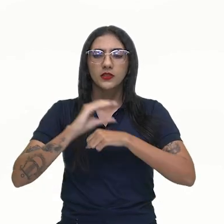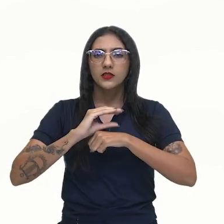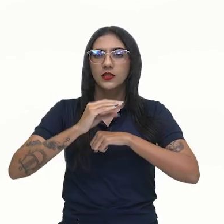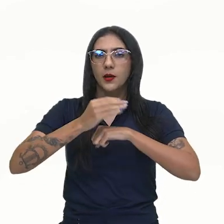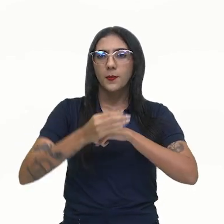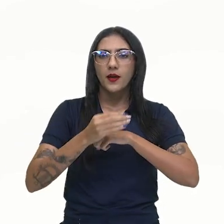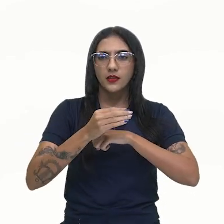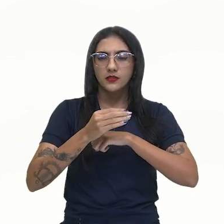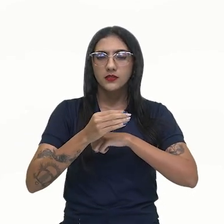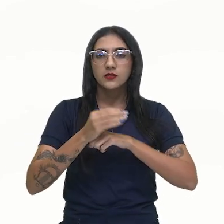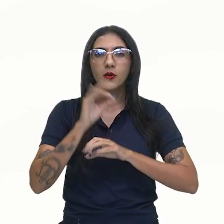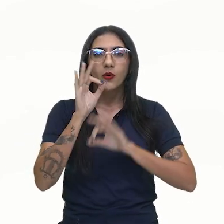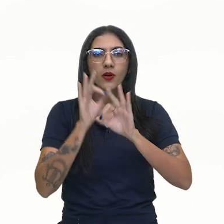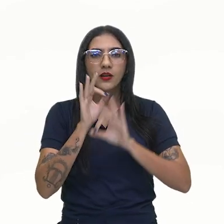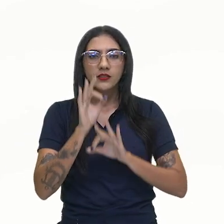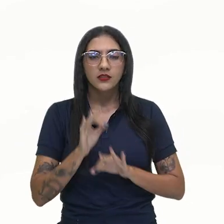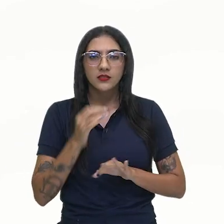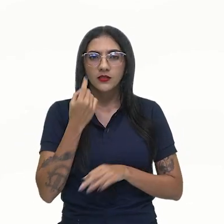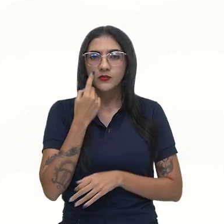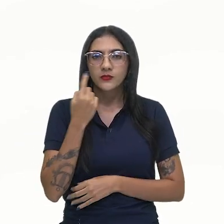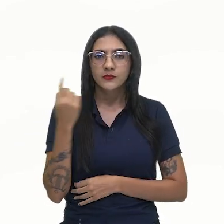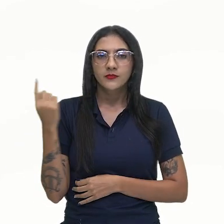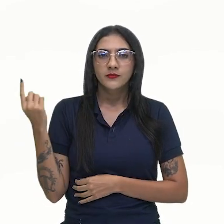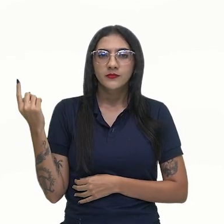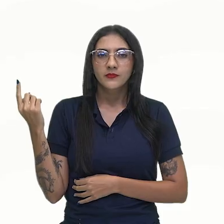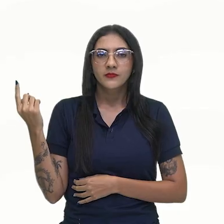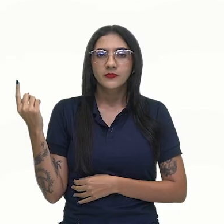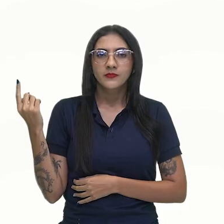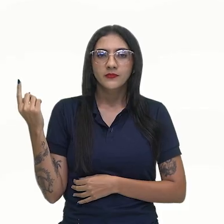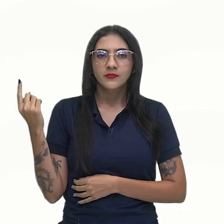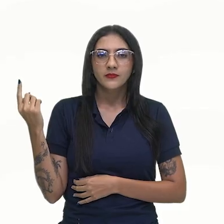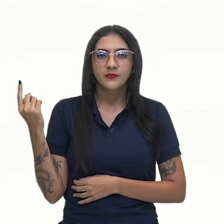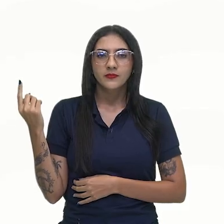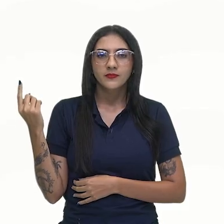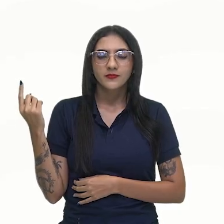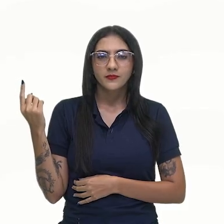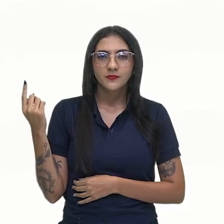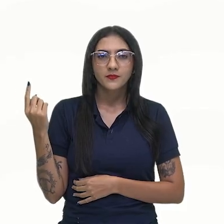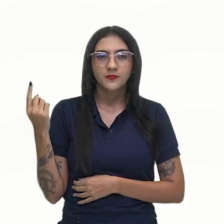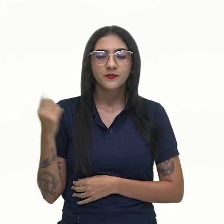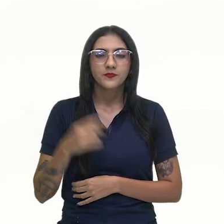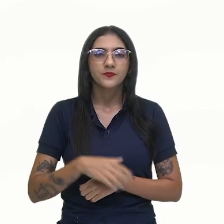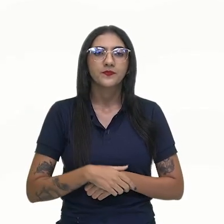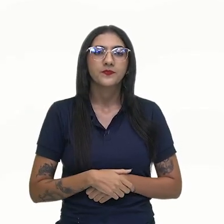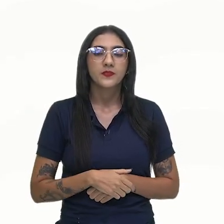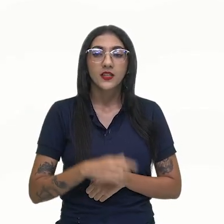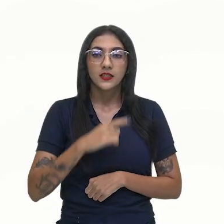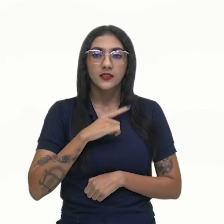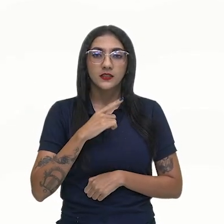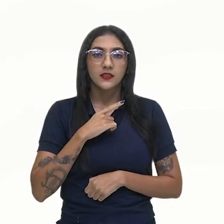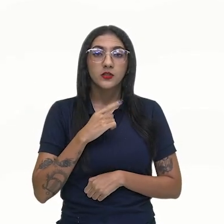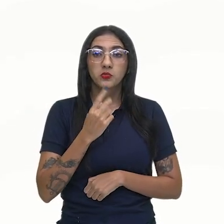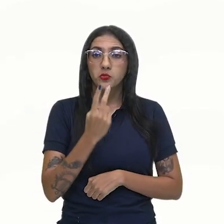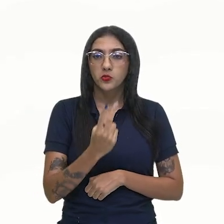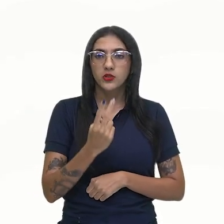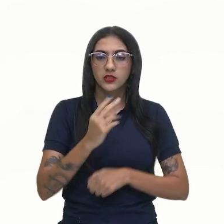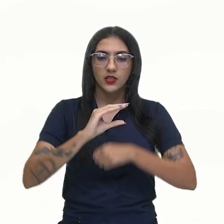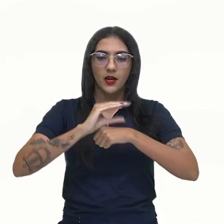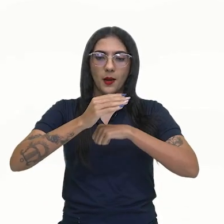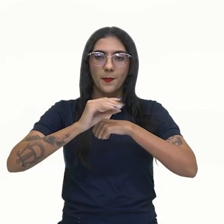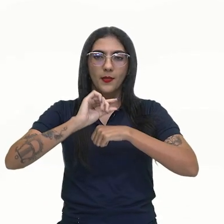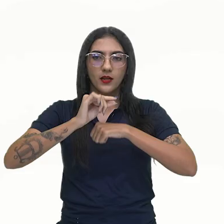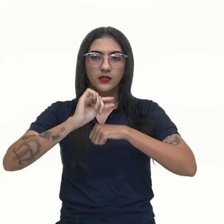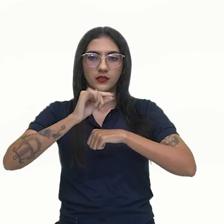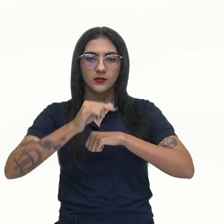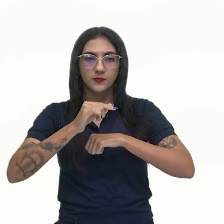distribuição eletrônica, 1s2, 2s2, 2p5, ó, até dá 9. Ele tem 2 camadas, quer dizer que ele